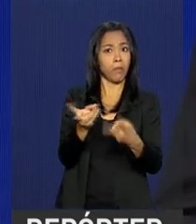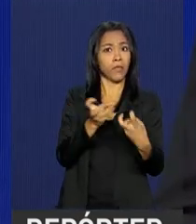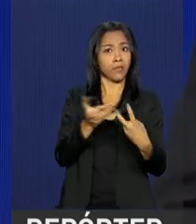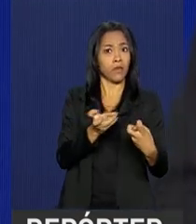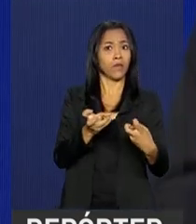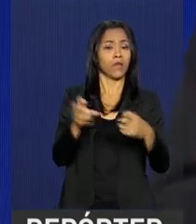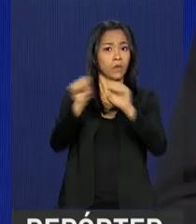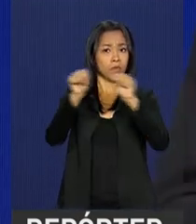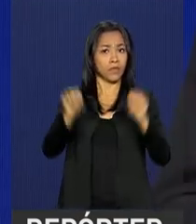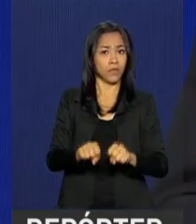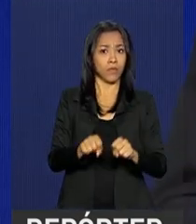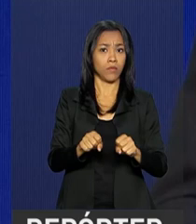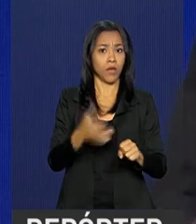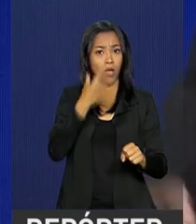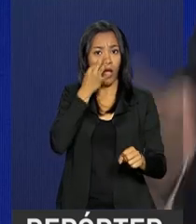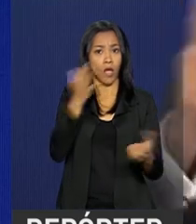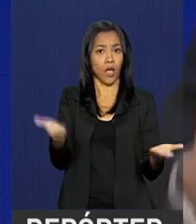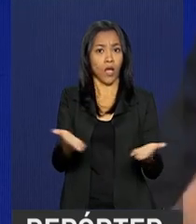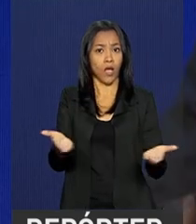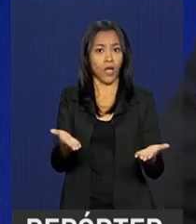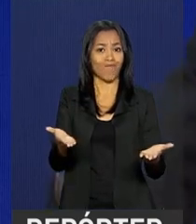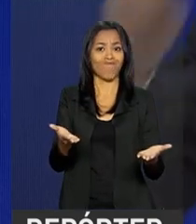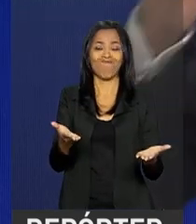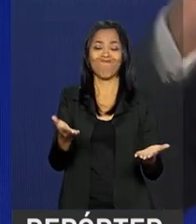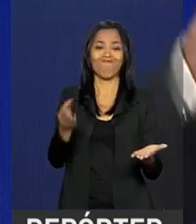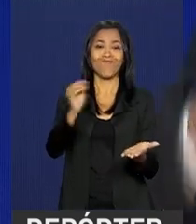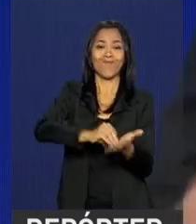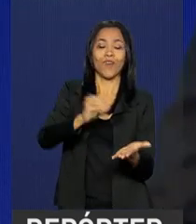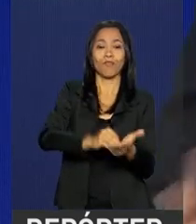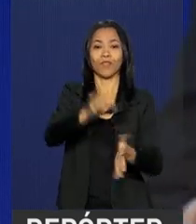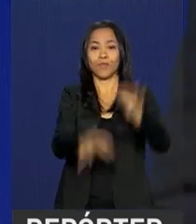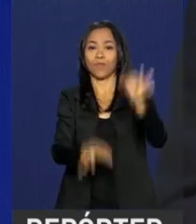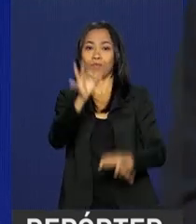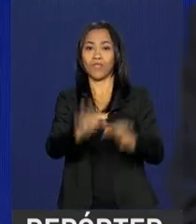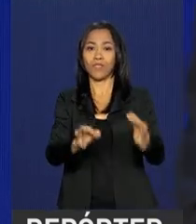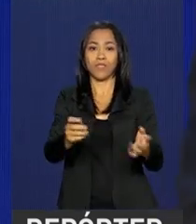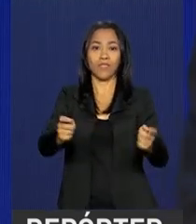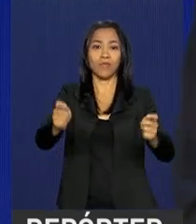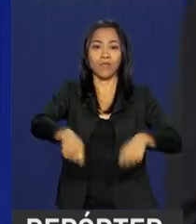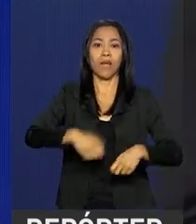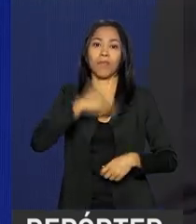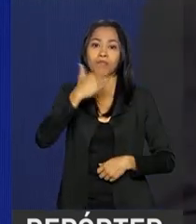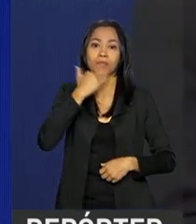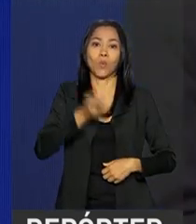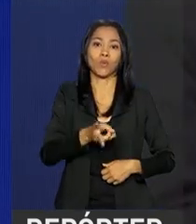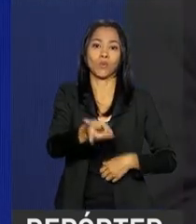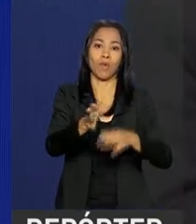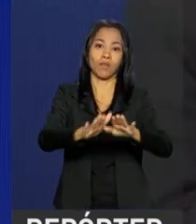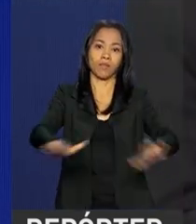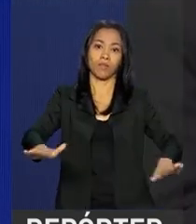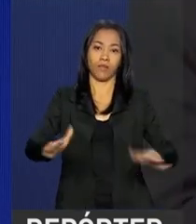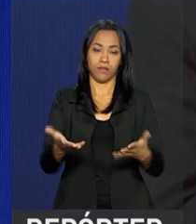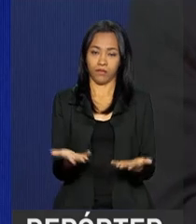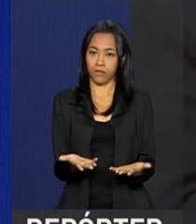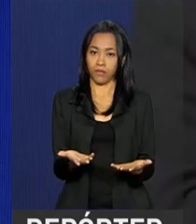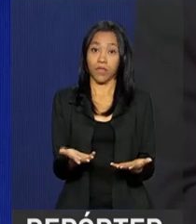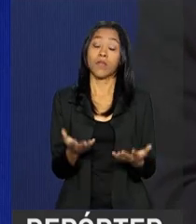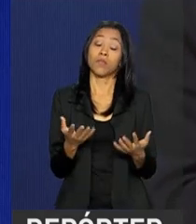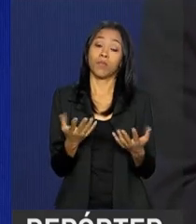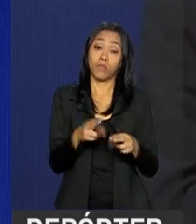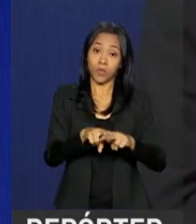atual é justo, injusto e insustentável. Portanto, nós vamos